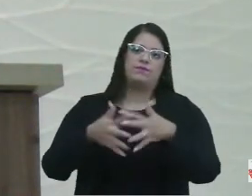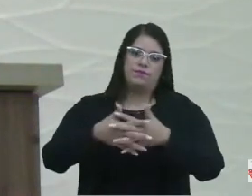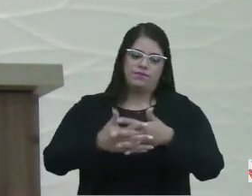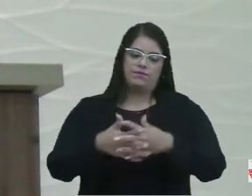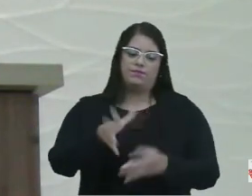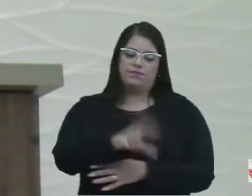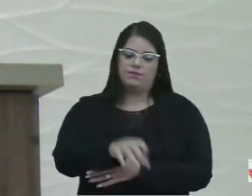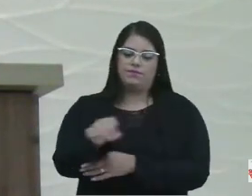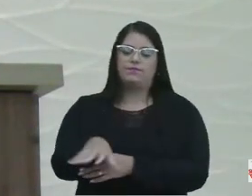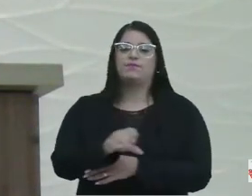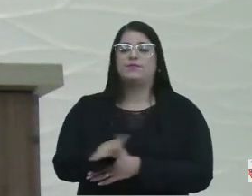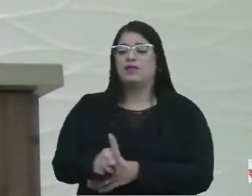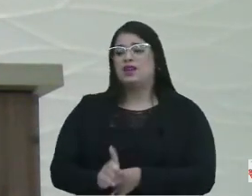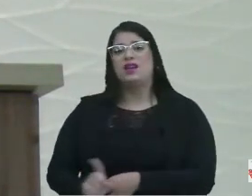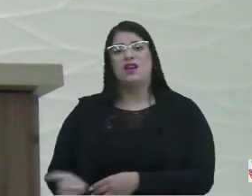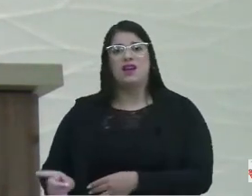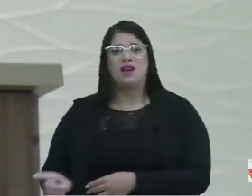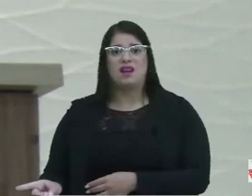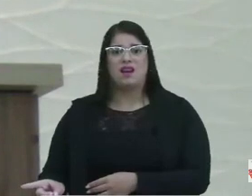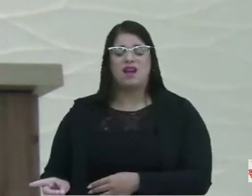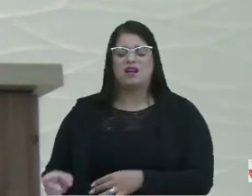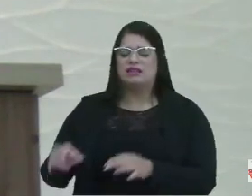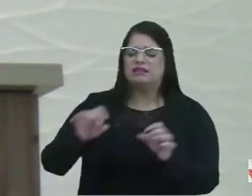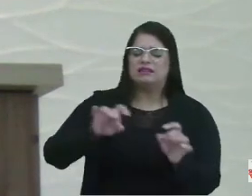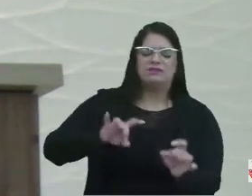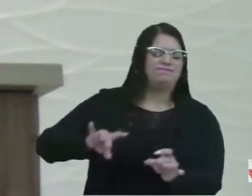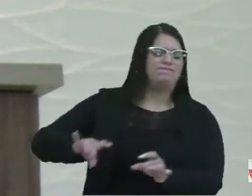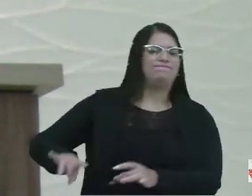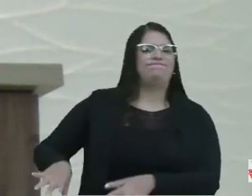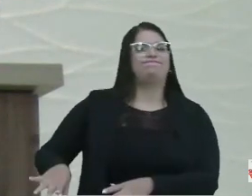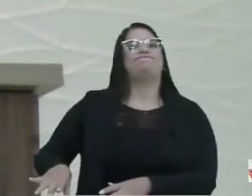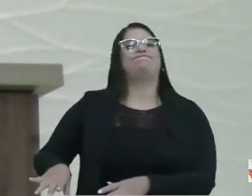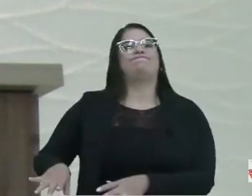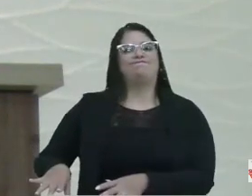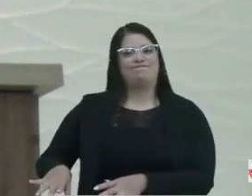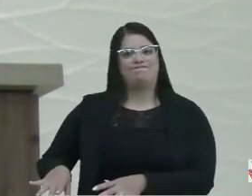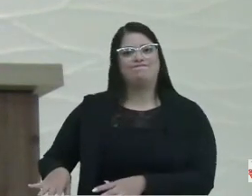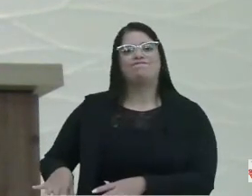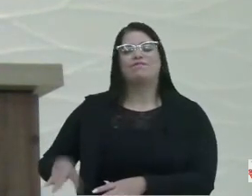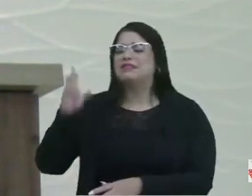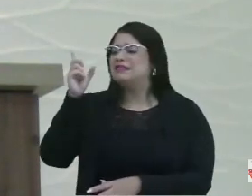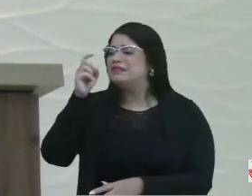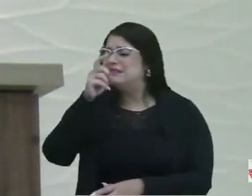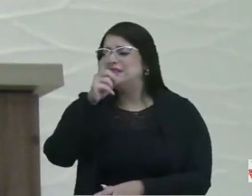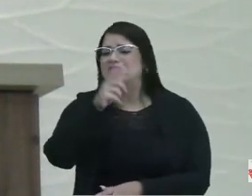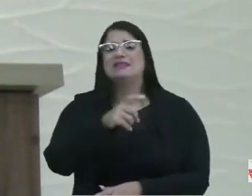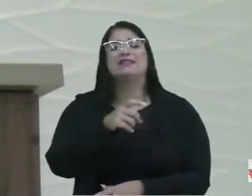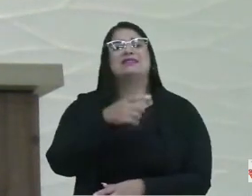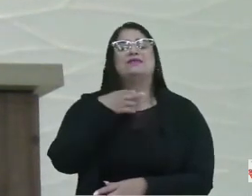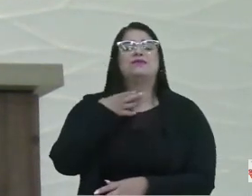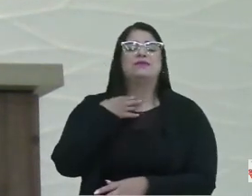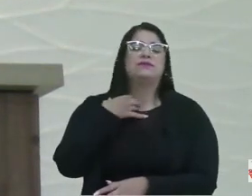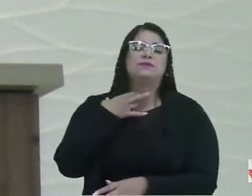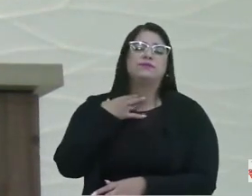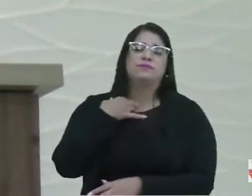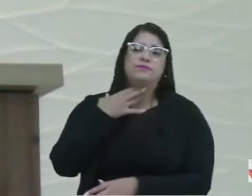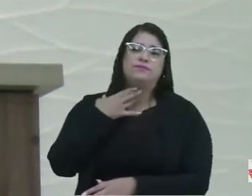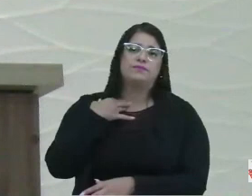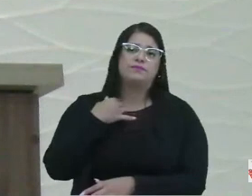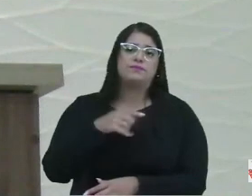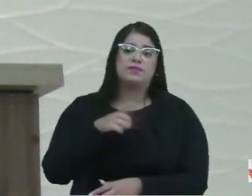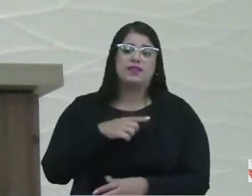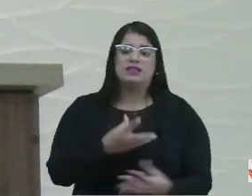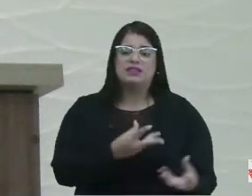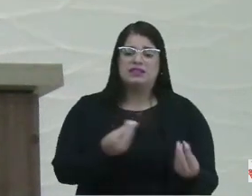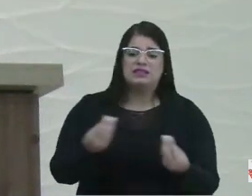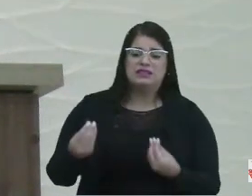localidade está esquecida. Esquecida, sem ajeitar as estradas, com dificuldade de chegar caminhões. Tem muitos